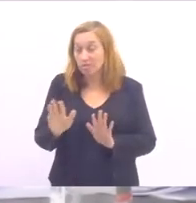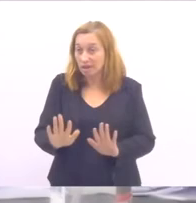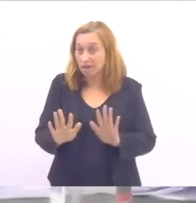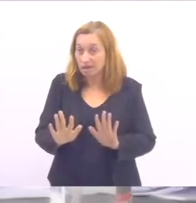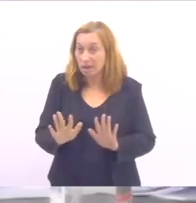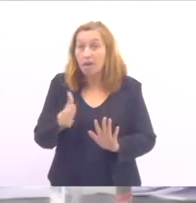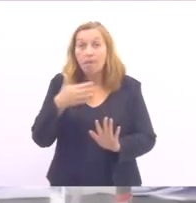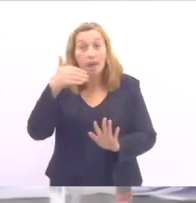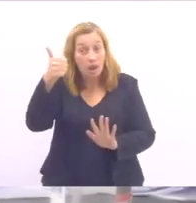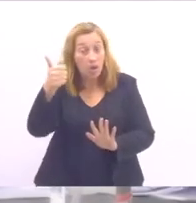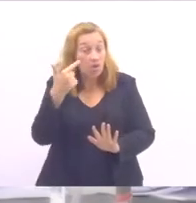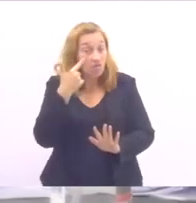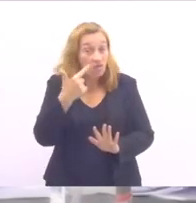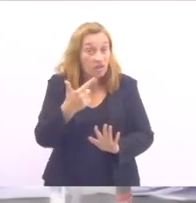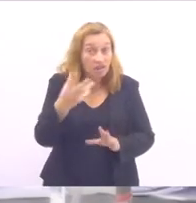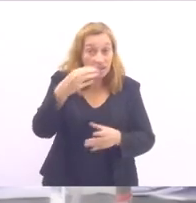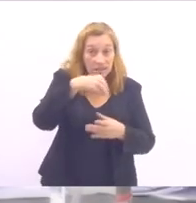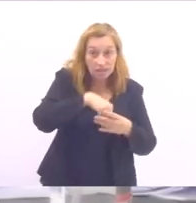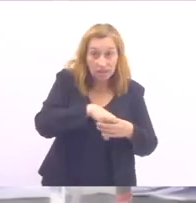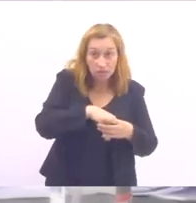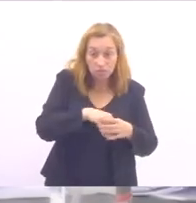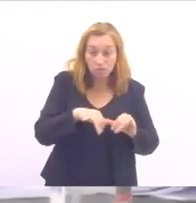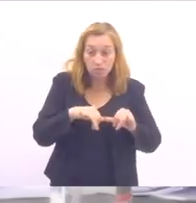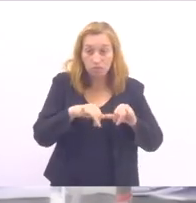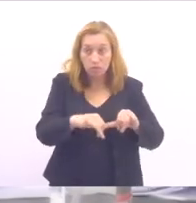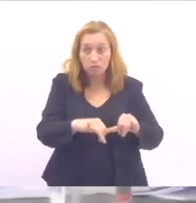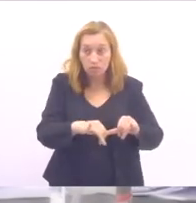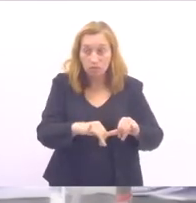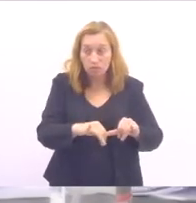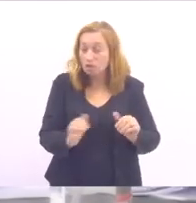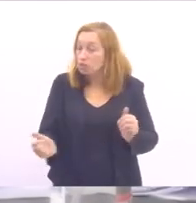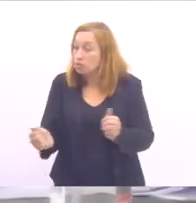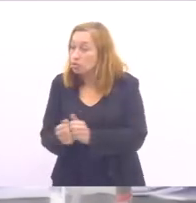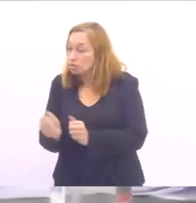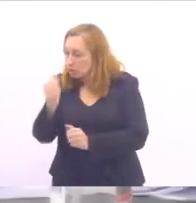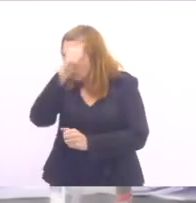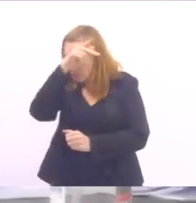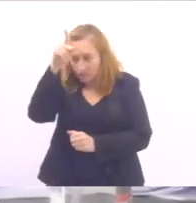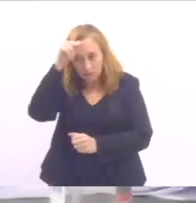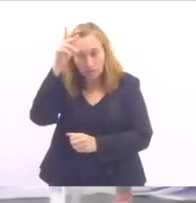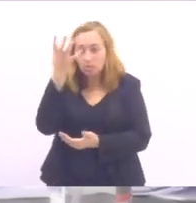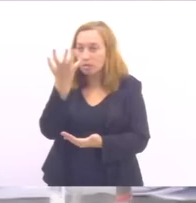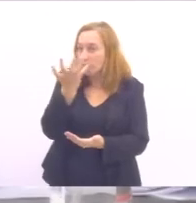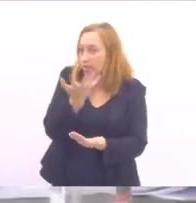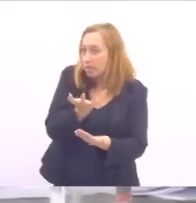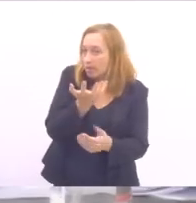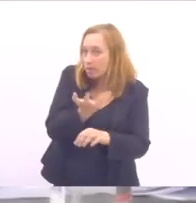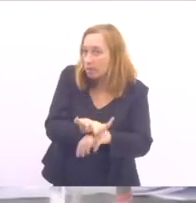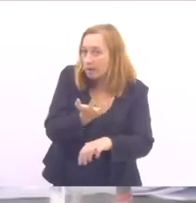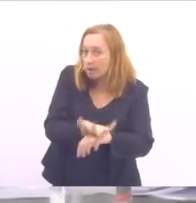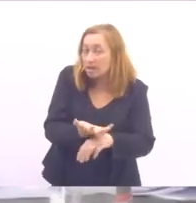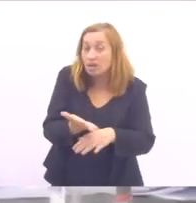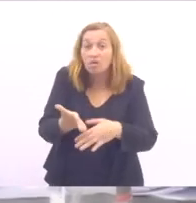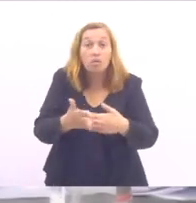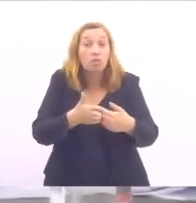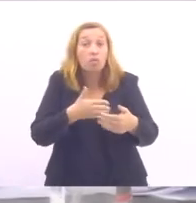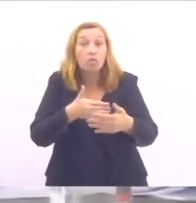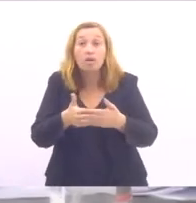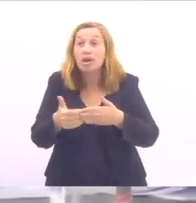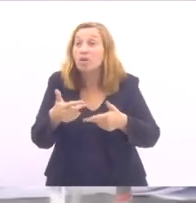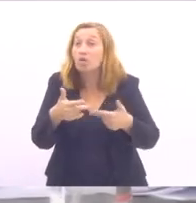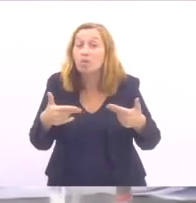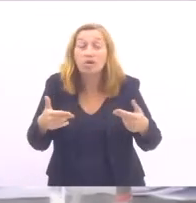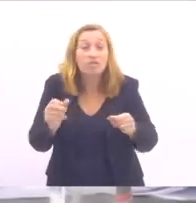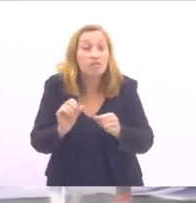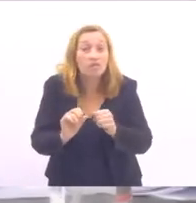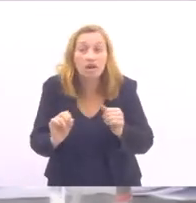é melhor, em vez de ser dentro do supermercado, ser junto com a prefeitura, numa praça, numa coisa. Eu já falei, olha, qualquer coisa, mas